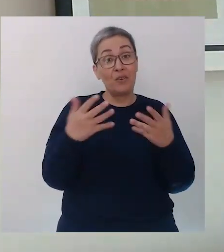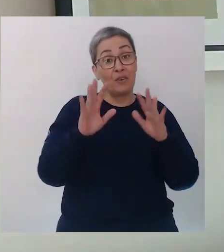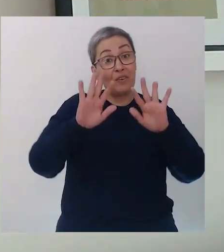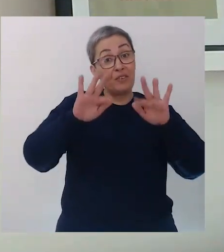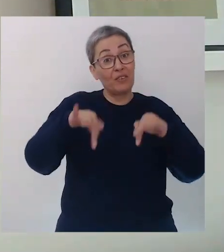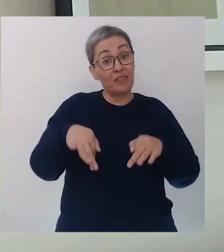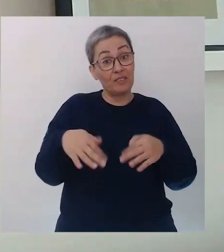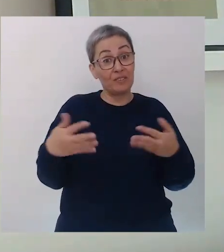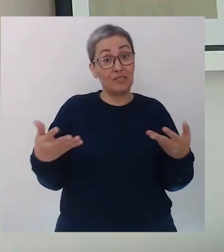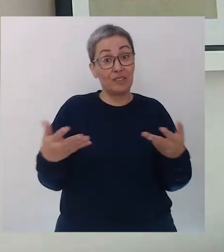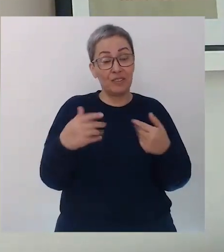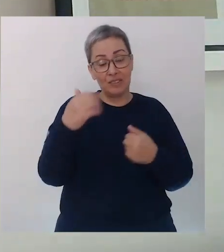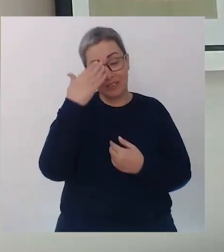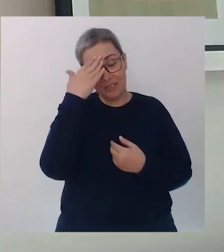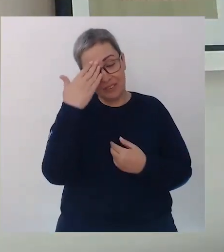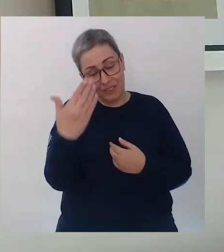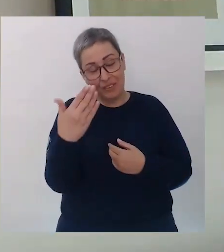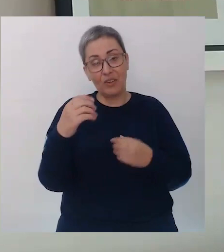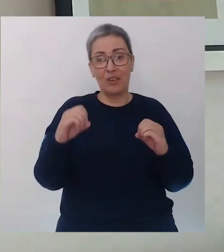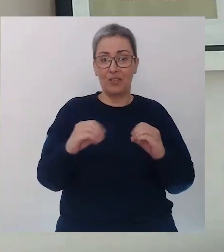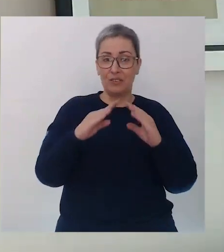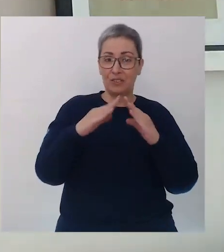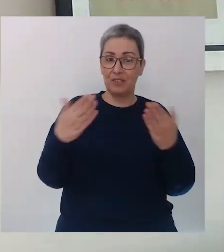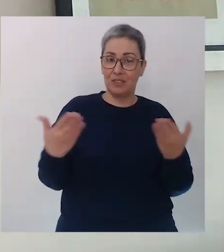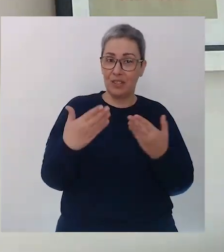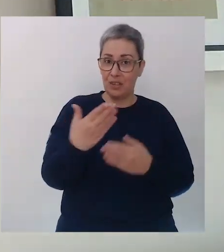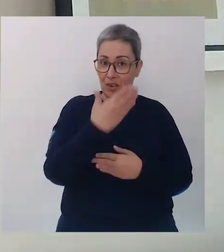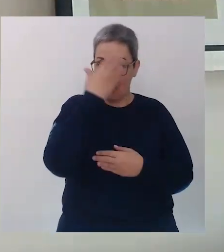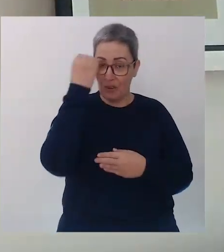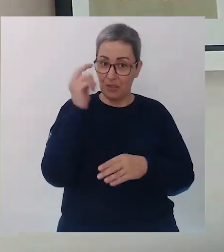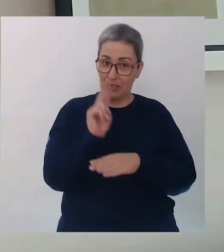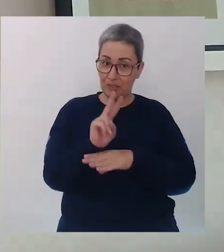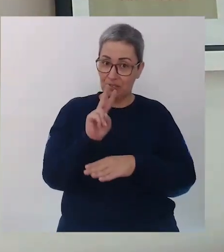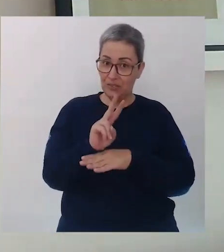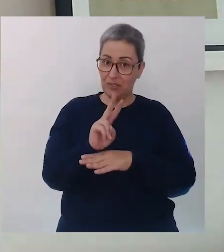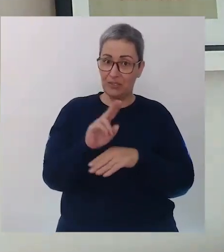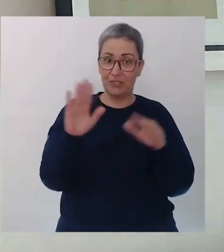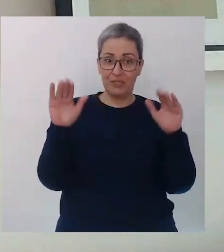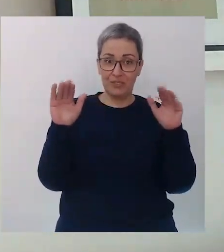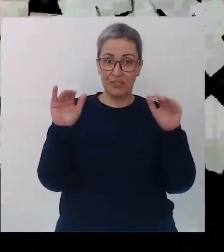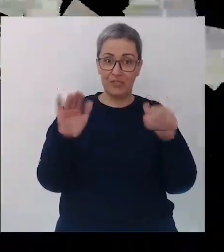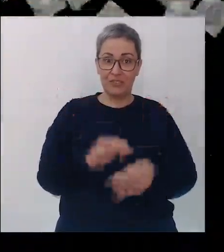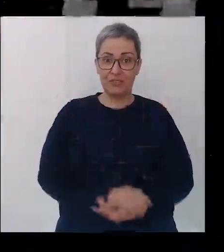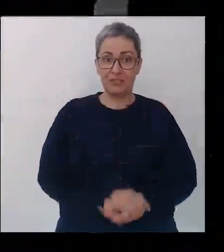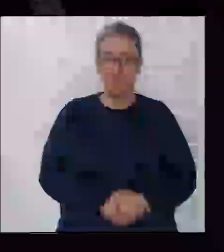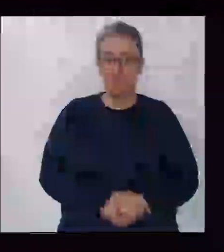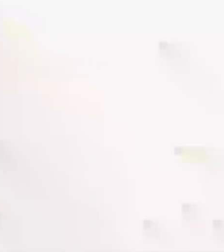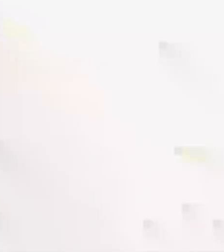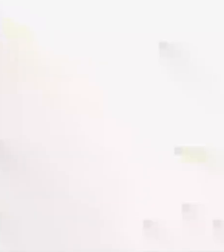vai ficando por aqui. Obrigada pelo programa de hoje. Não se esqueçam, cuidem-se. Tchau, tchau.